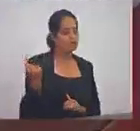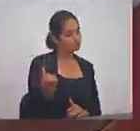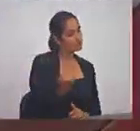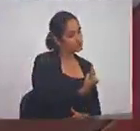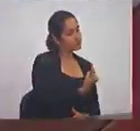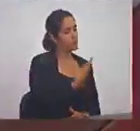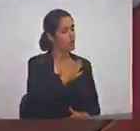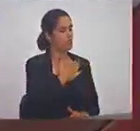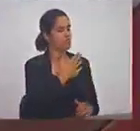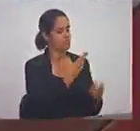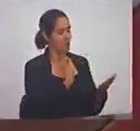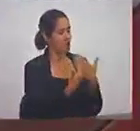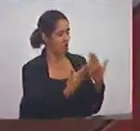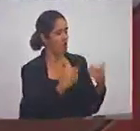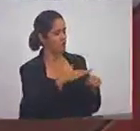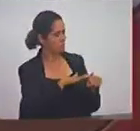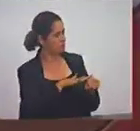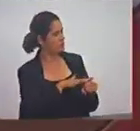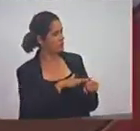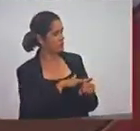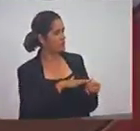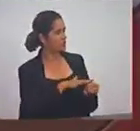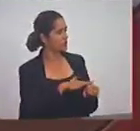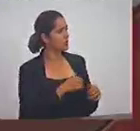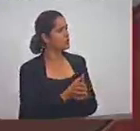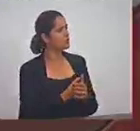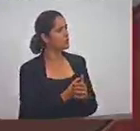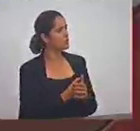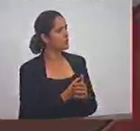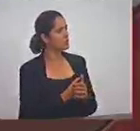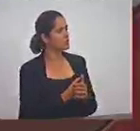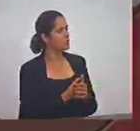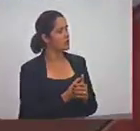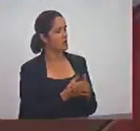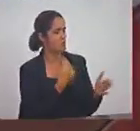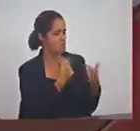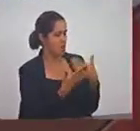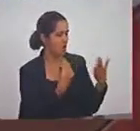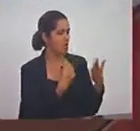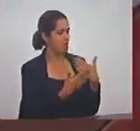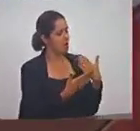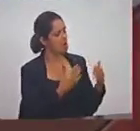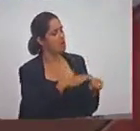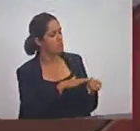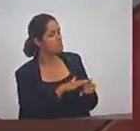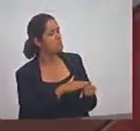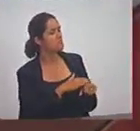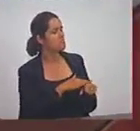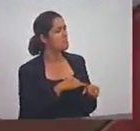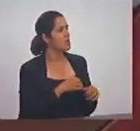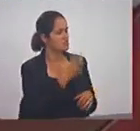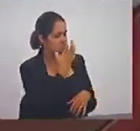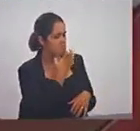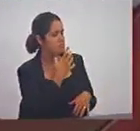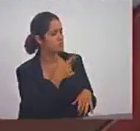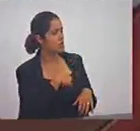meu, e todo bravo, esbravejando, como ele sempre faz aqui na tribuna, dá tapa aqui na tribuna, ele me chama até de